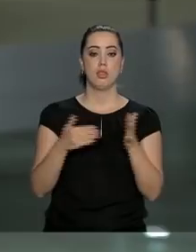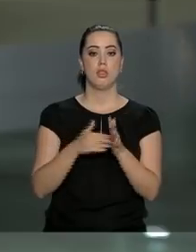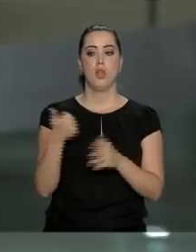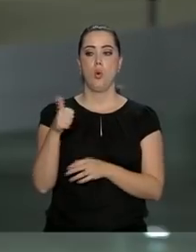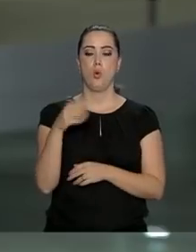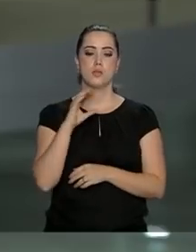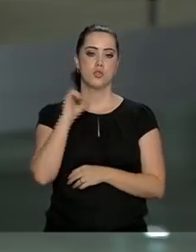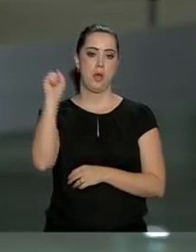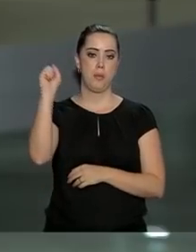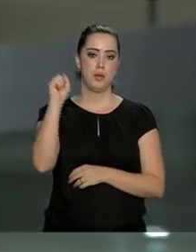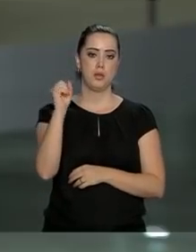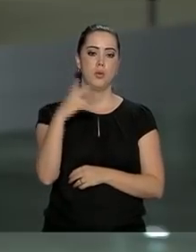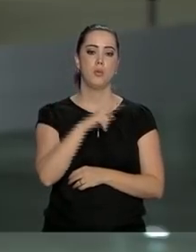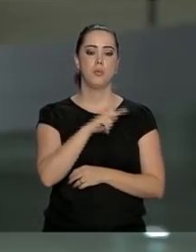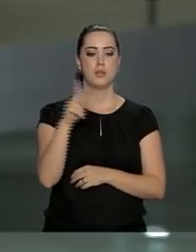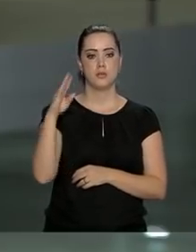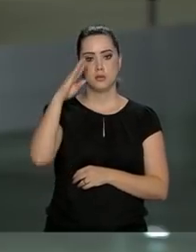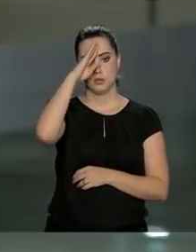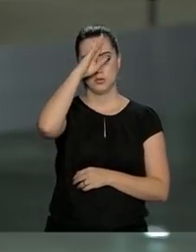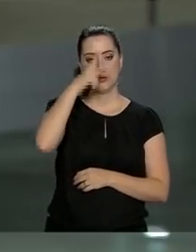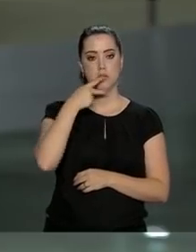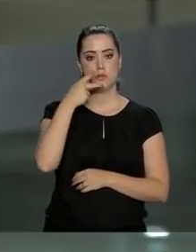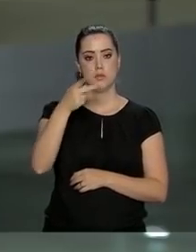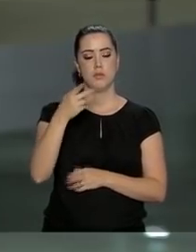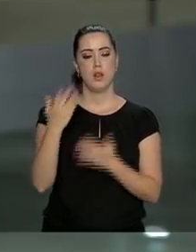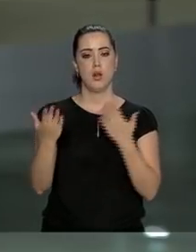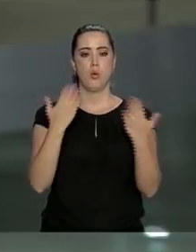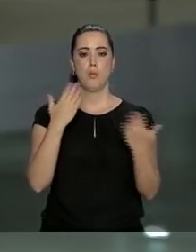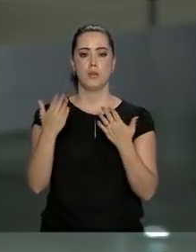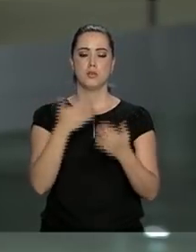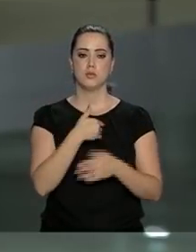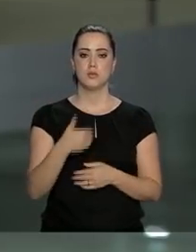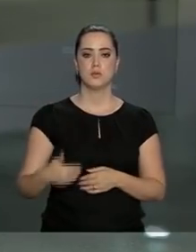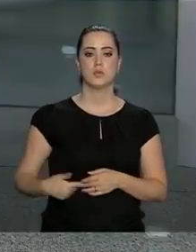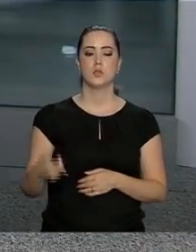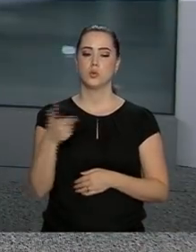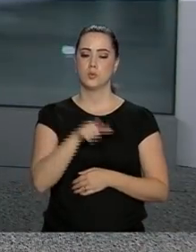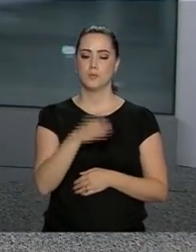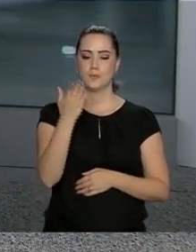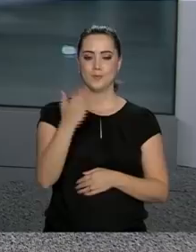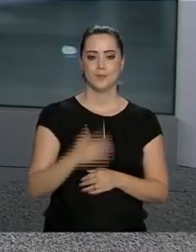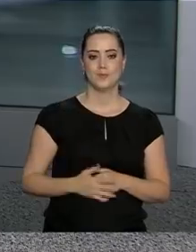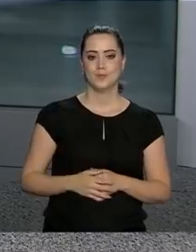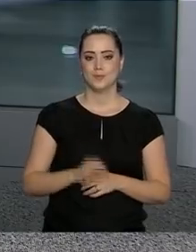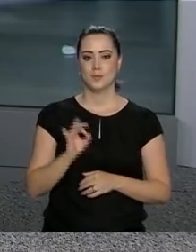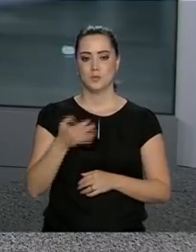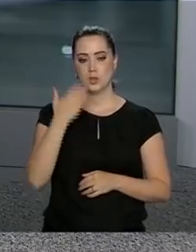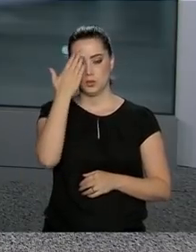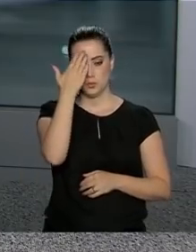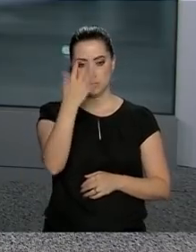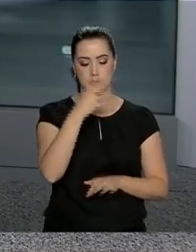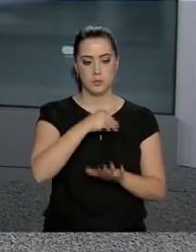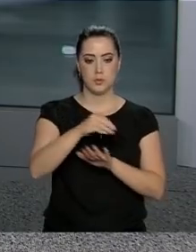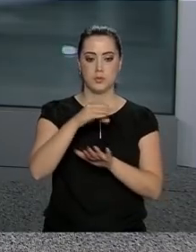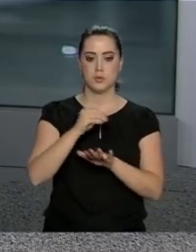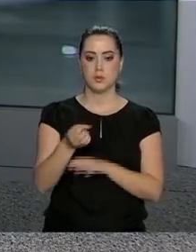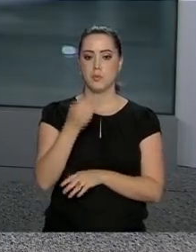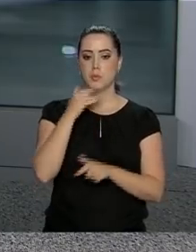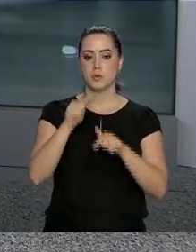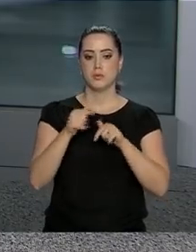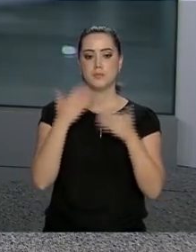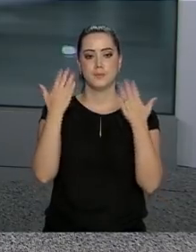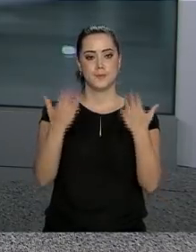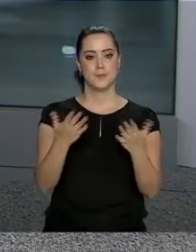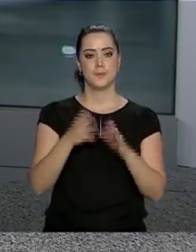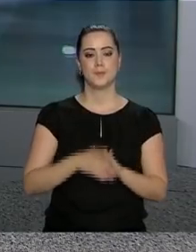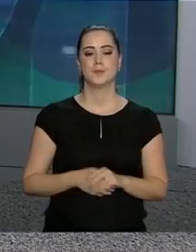de abril, quando o presidente Jair Bolsonaro fará um balanço do governo. Eu volto com você, Alessandra. Obrigada pelas informações, Pablo. Um bom trabalho